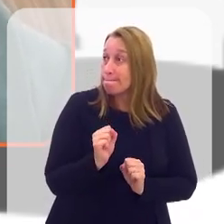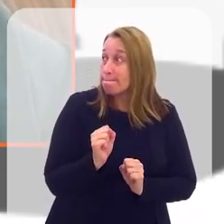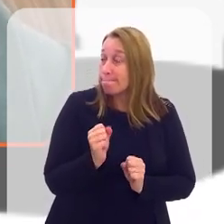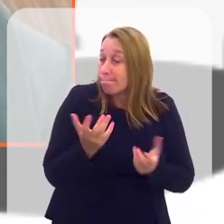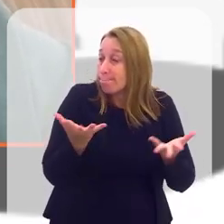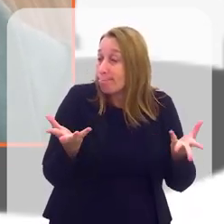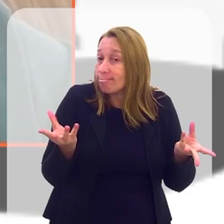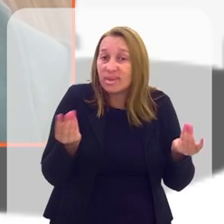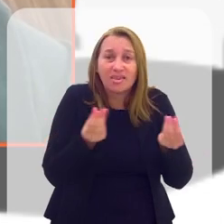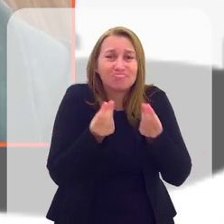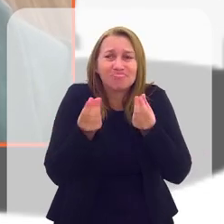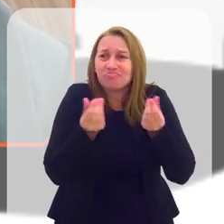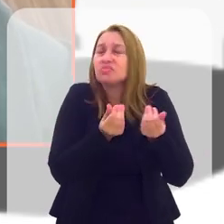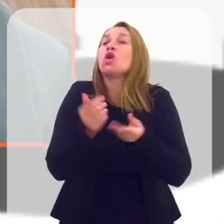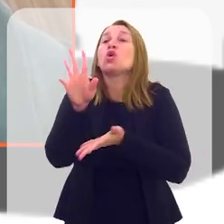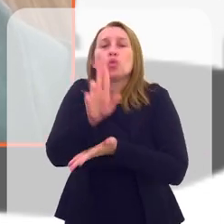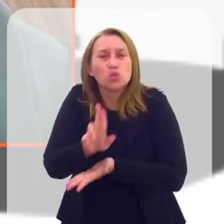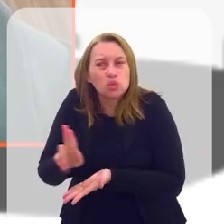sejam